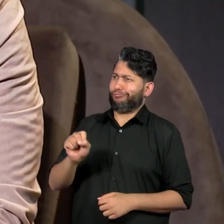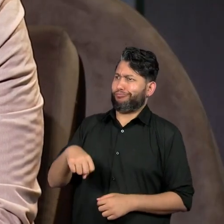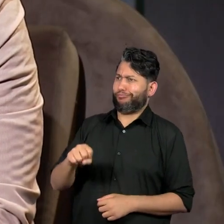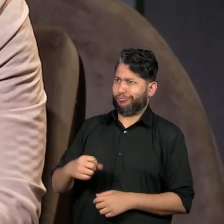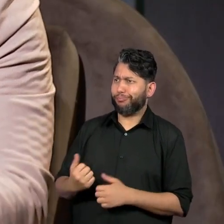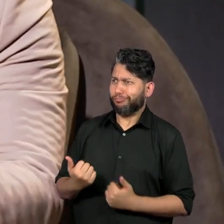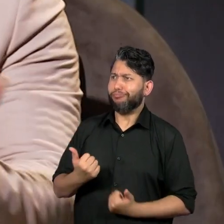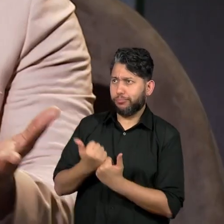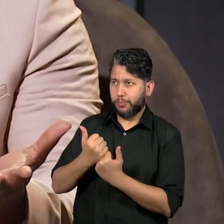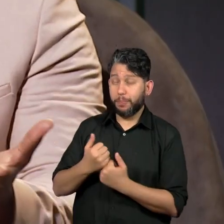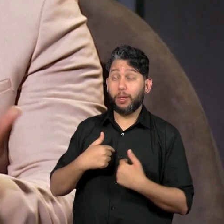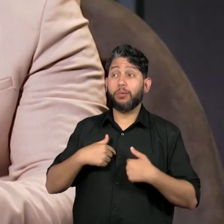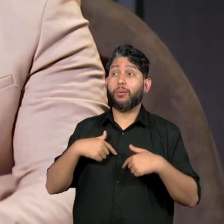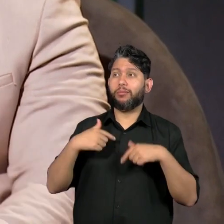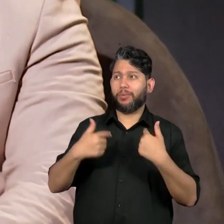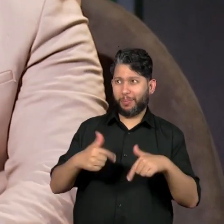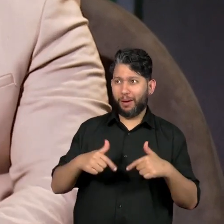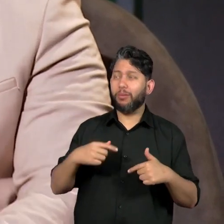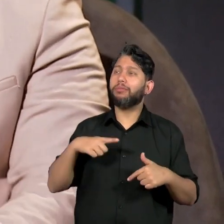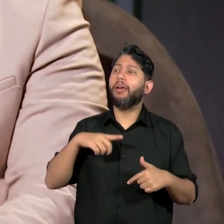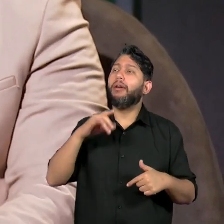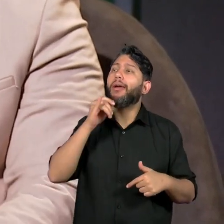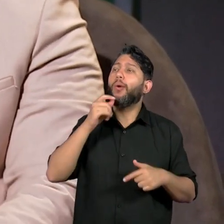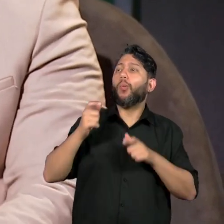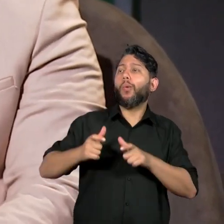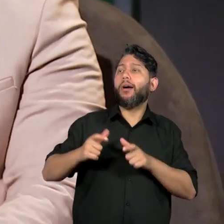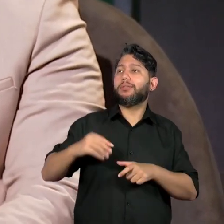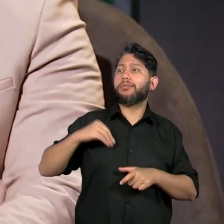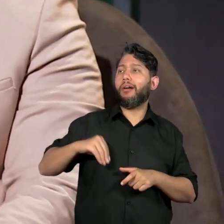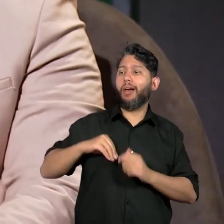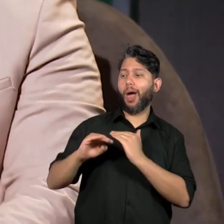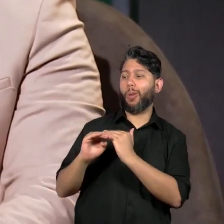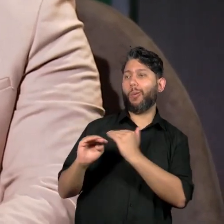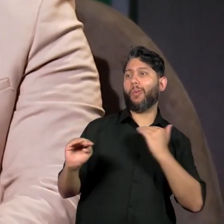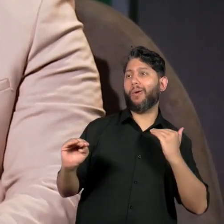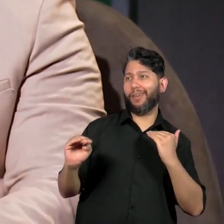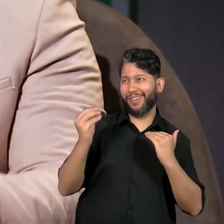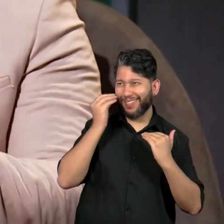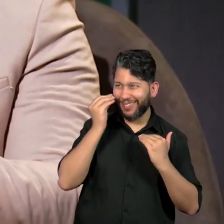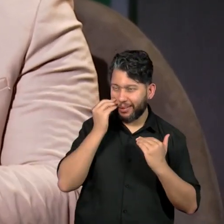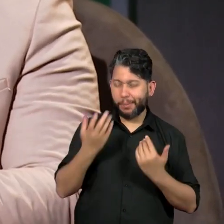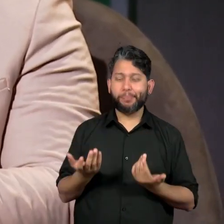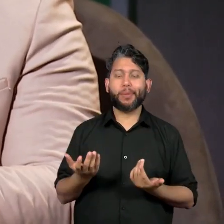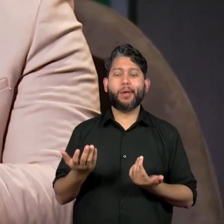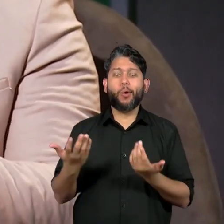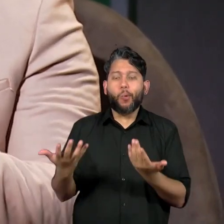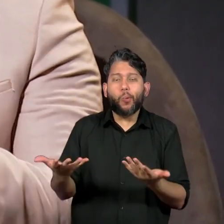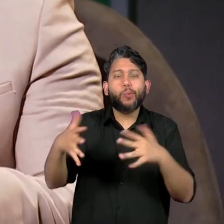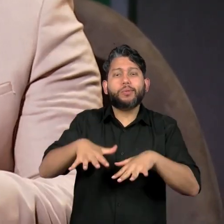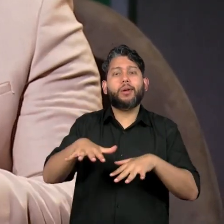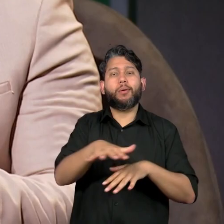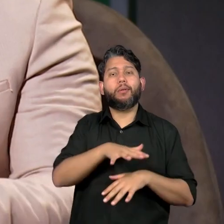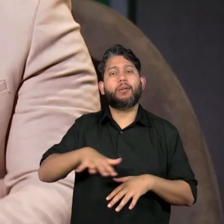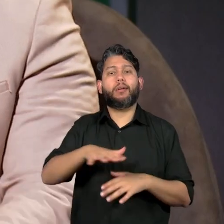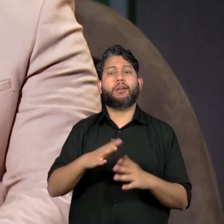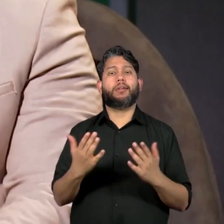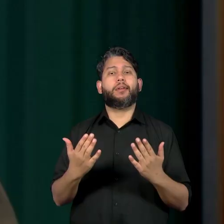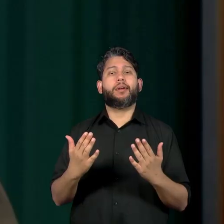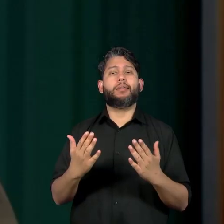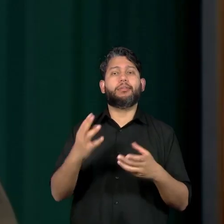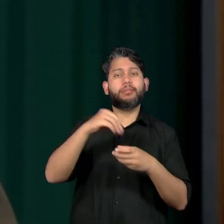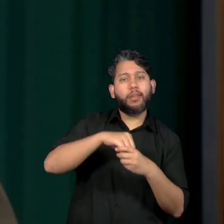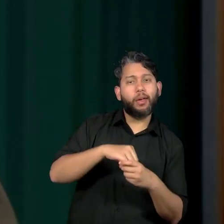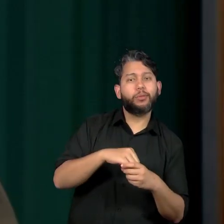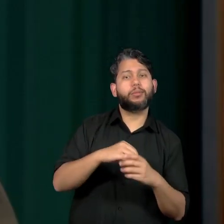gente tem um programa de equidade salarial, por exemplo. A gente tem programas pelo mundo de inclusão dentro de casa e fora. E